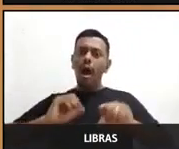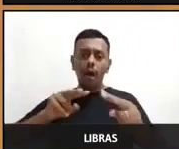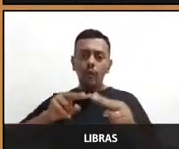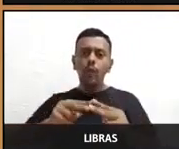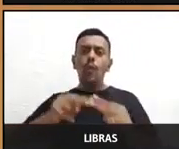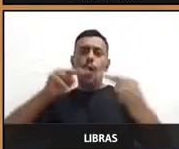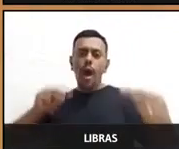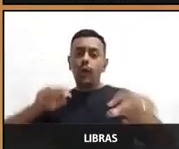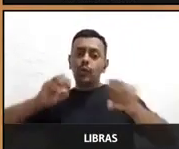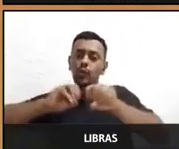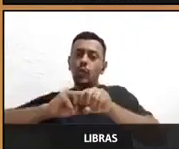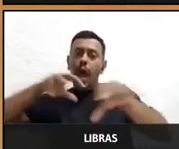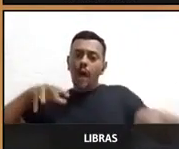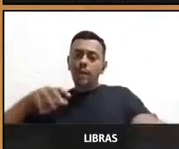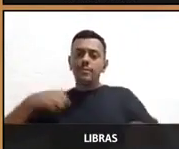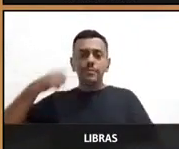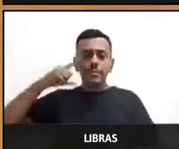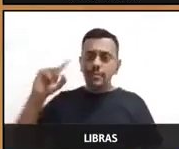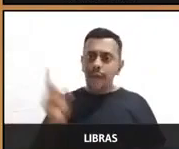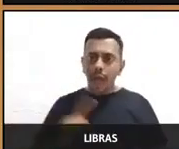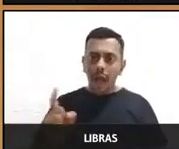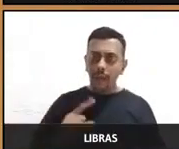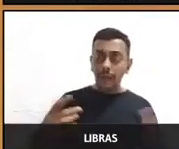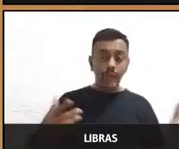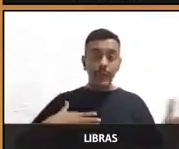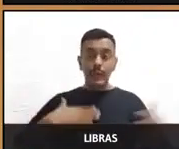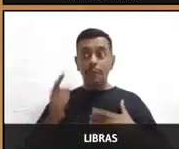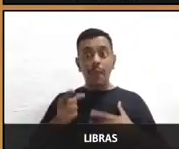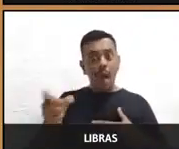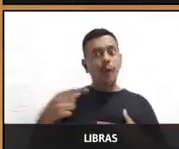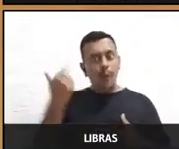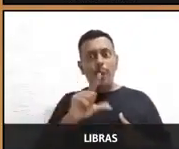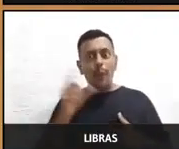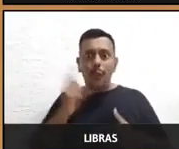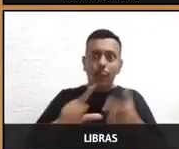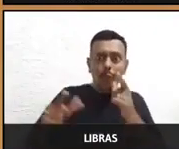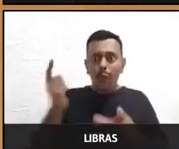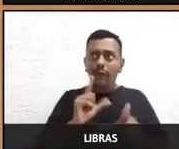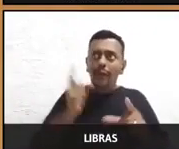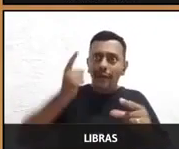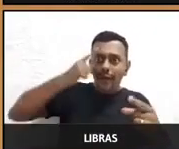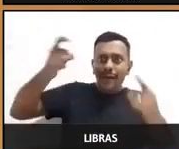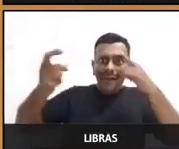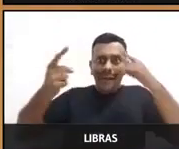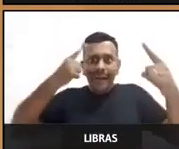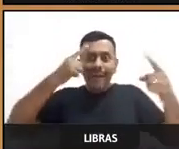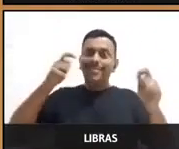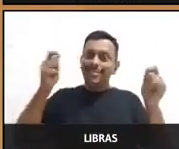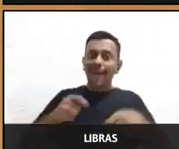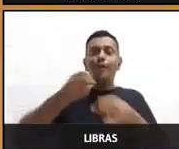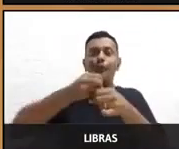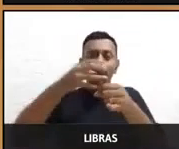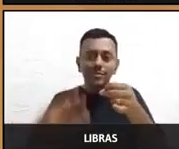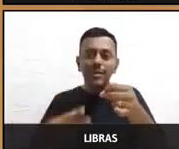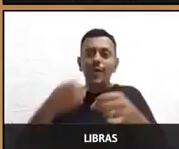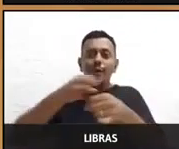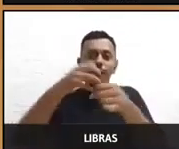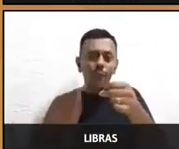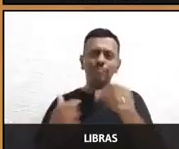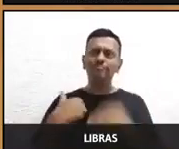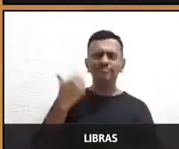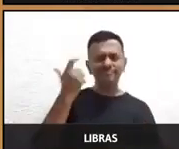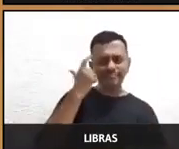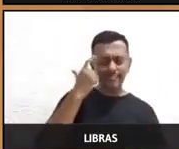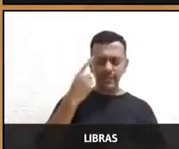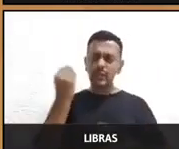que estão tendo que fazer isso, estão sendo muito criativos, muitos estão gerando conteúdo, estão pensando em novas